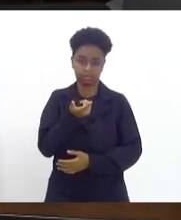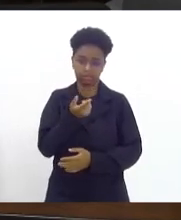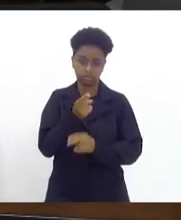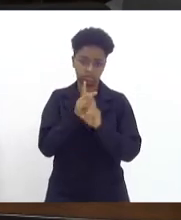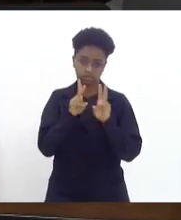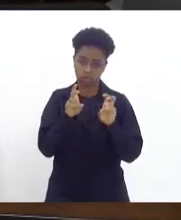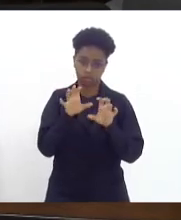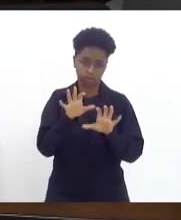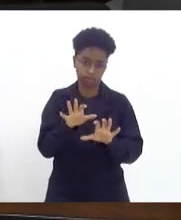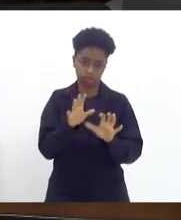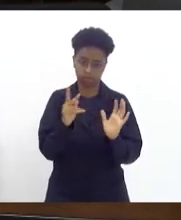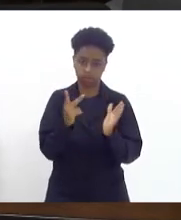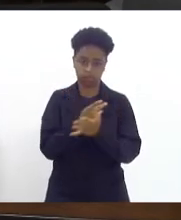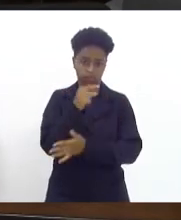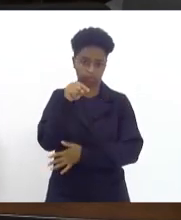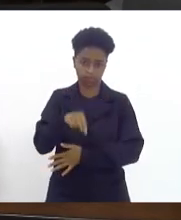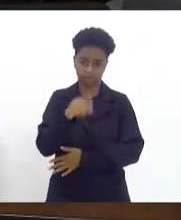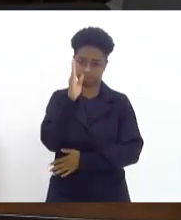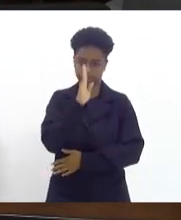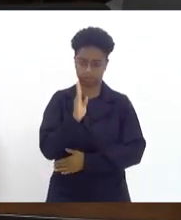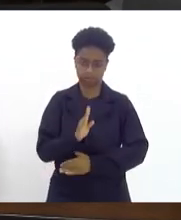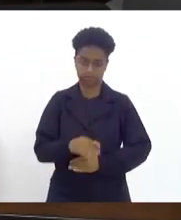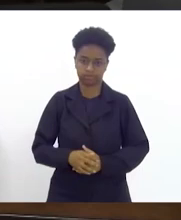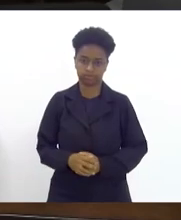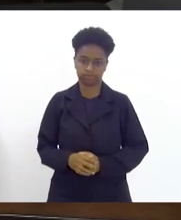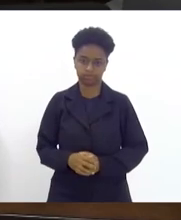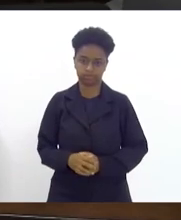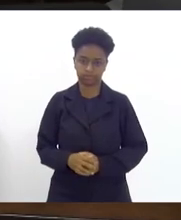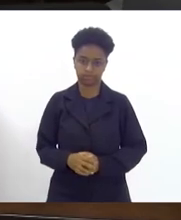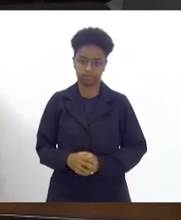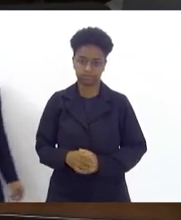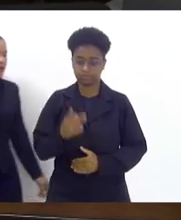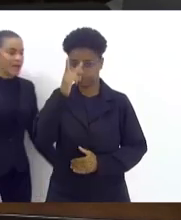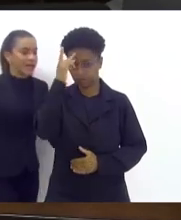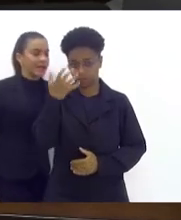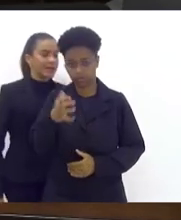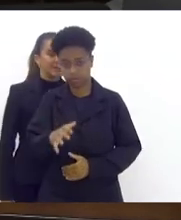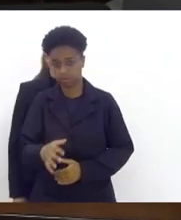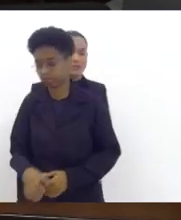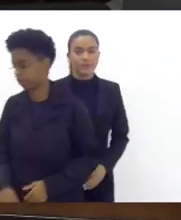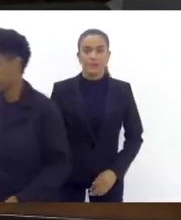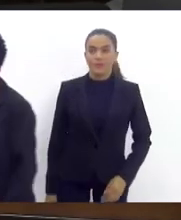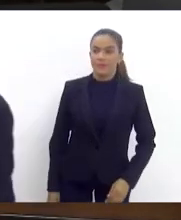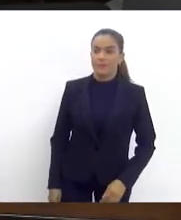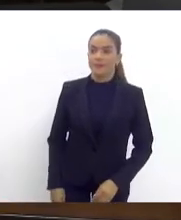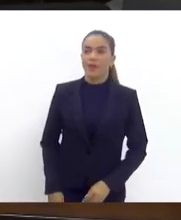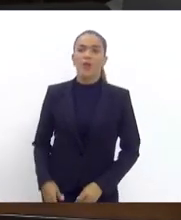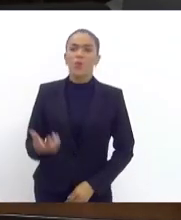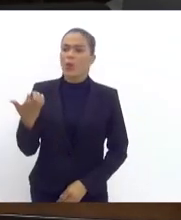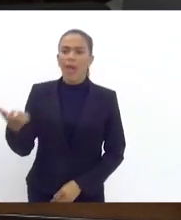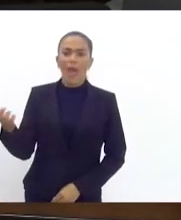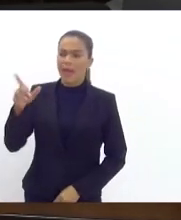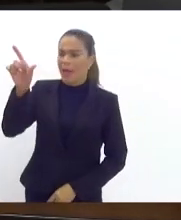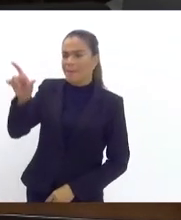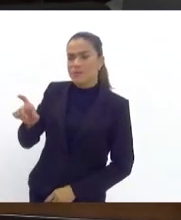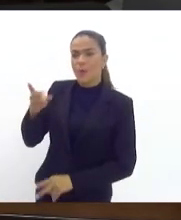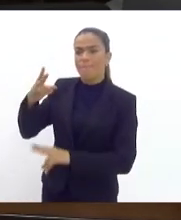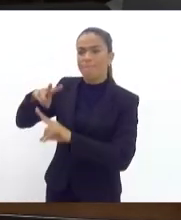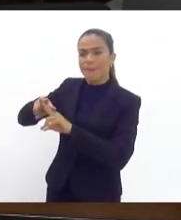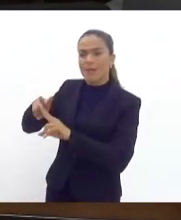sobre isso que acontece aqui no Brasil ninguém quer que o preso seja maltratado que o preso seja